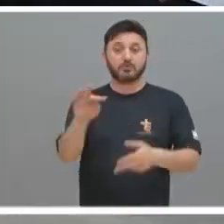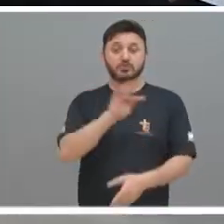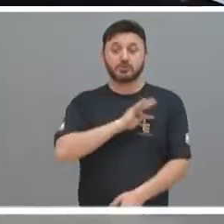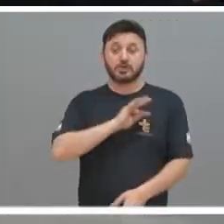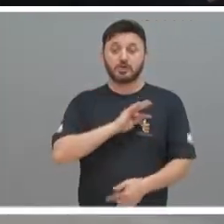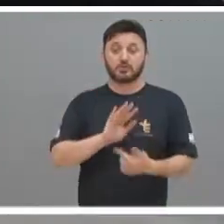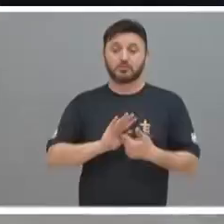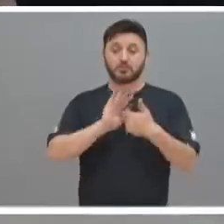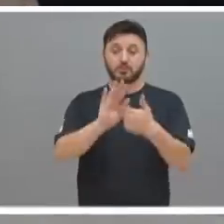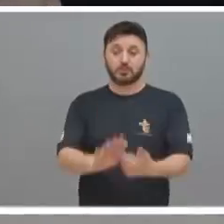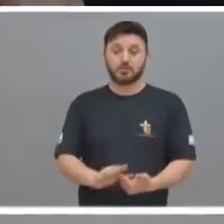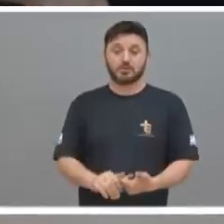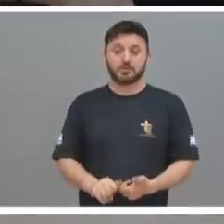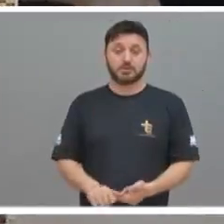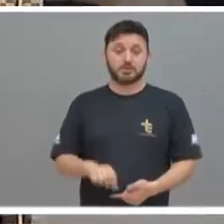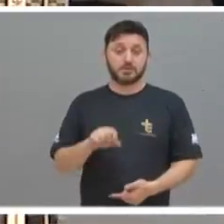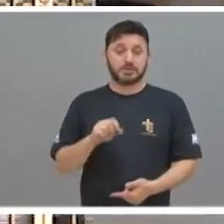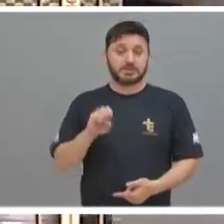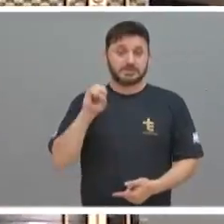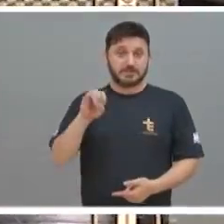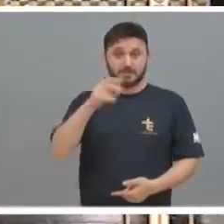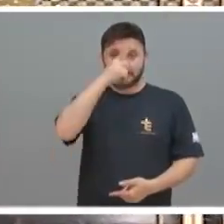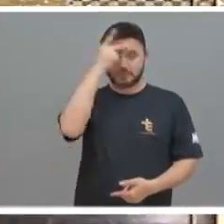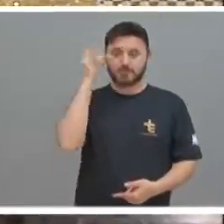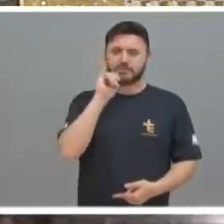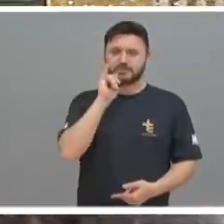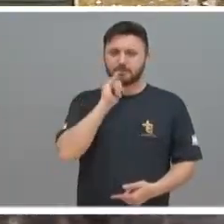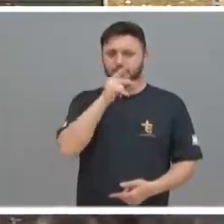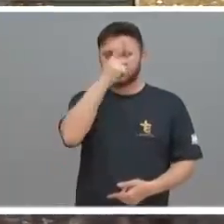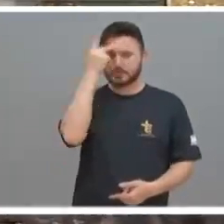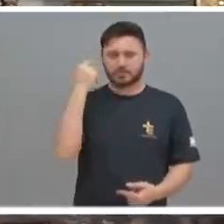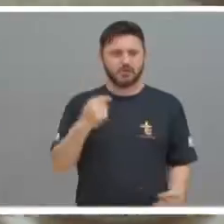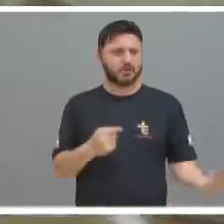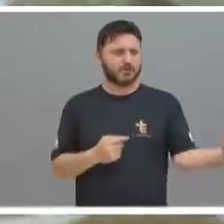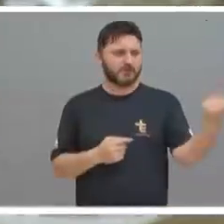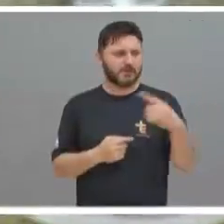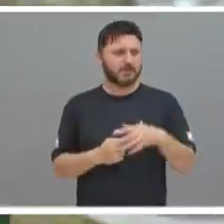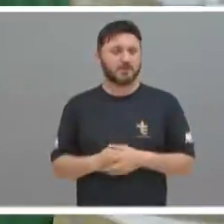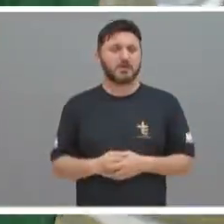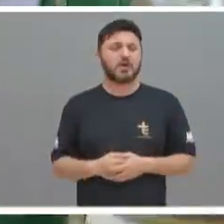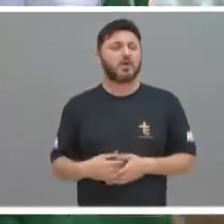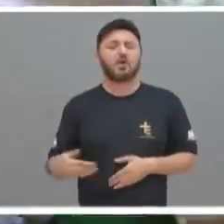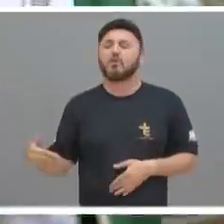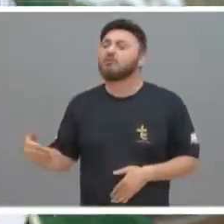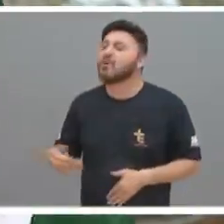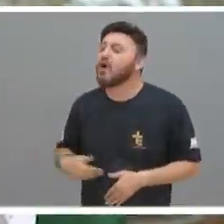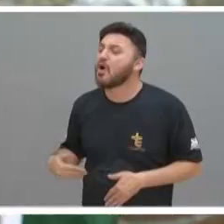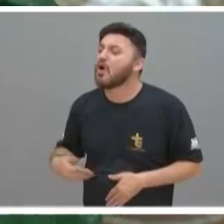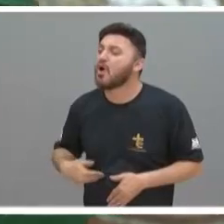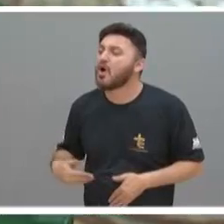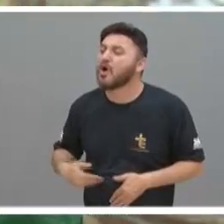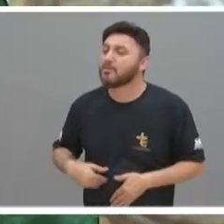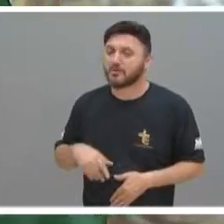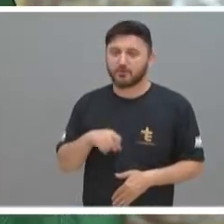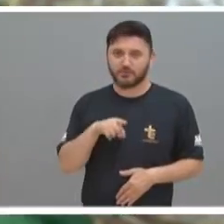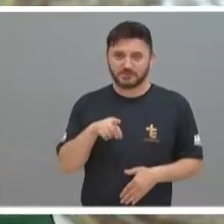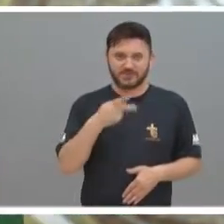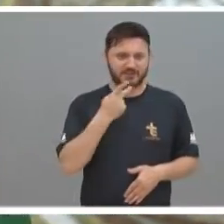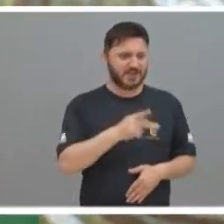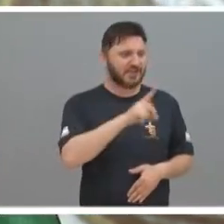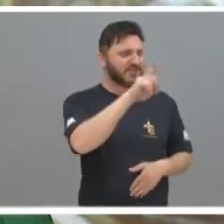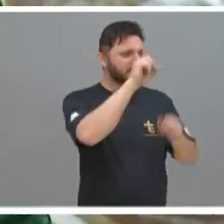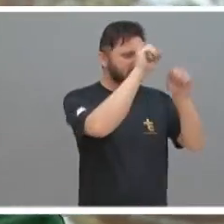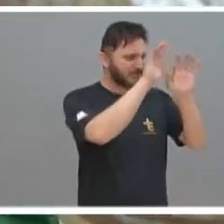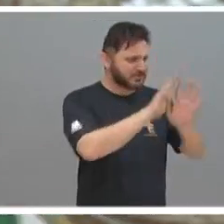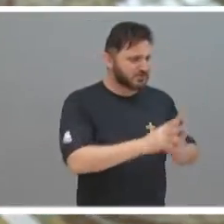nos dizer, se alguém chega para você, estou com fome, e você fala, Deus te abençoe, vou rezar por você, eu não